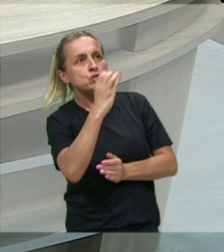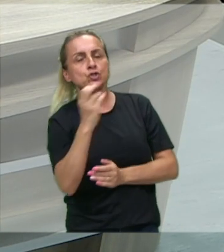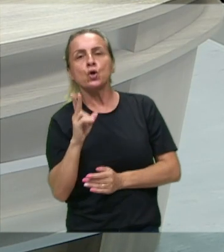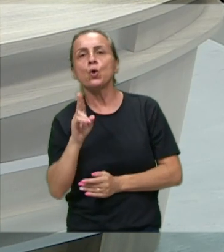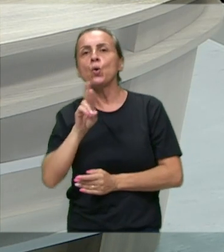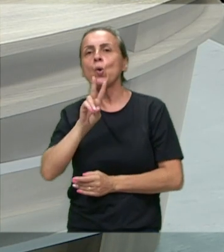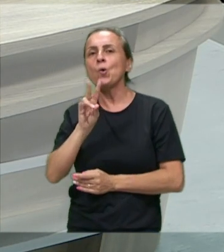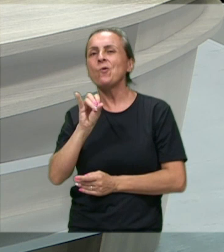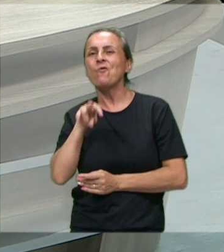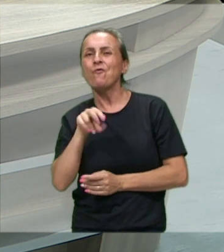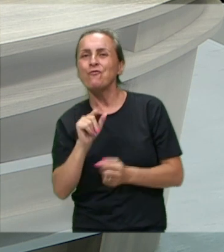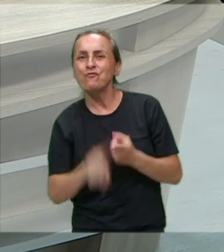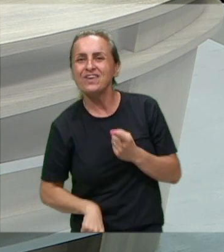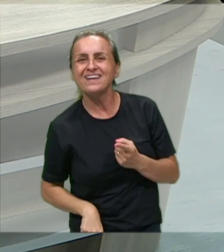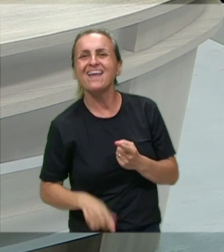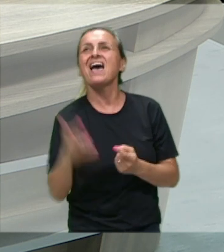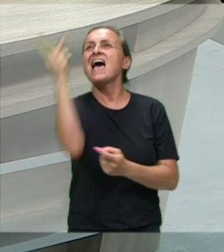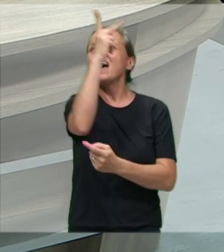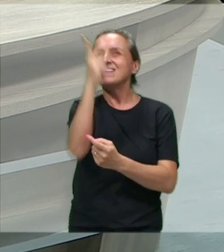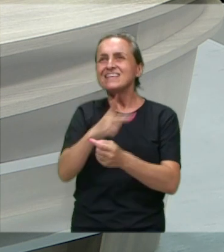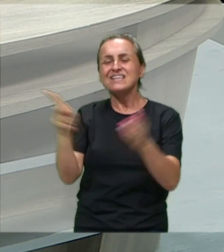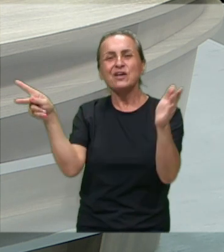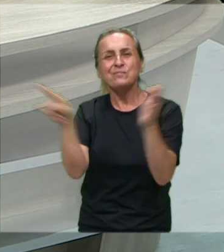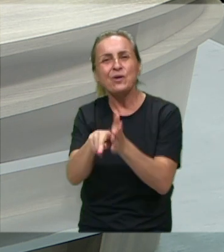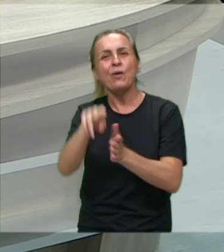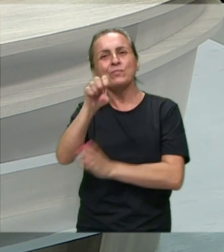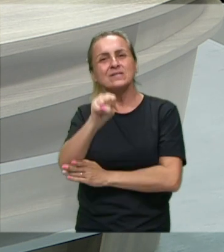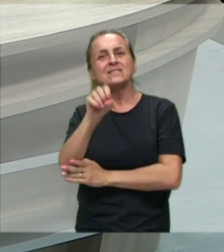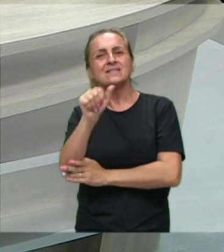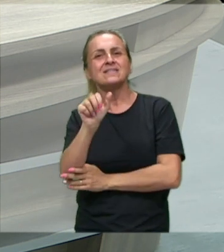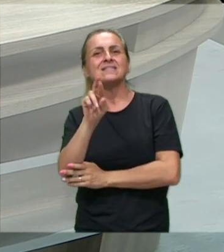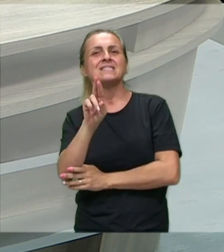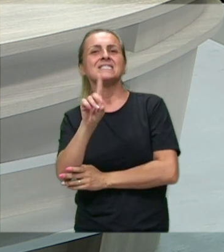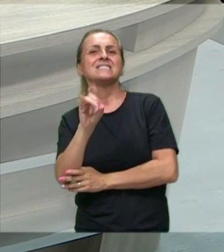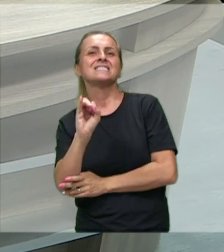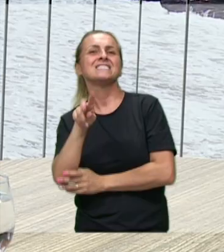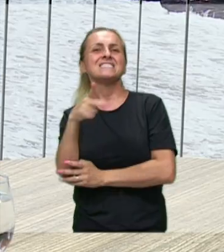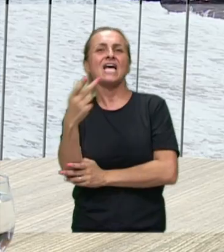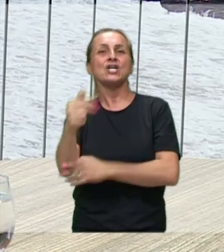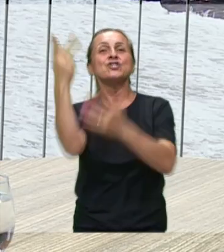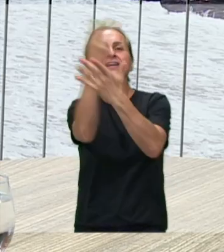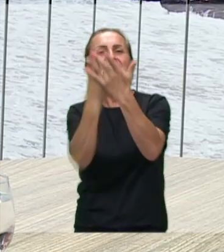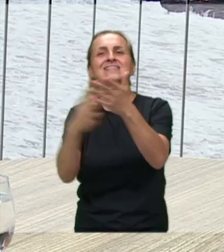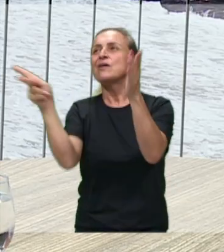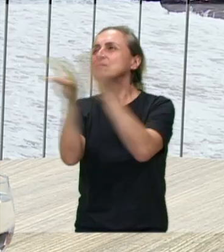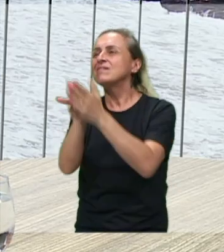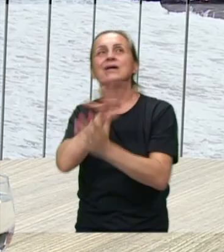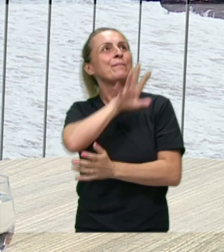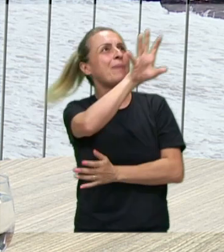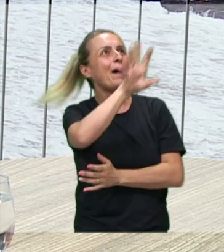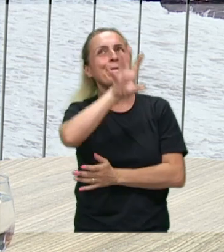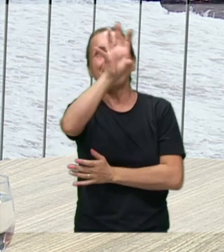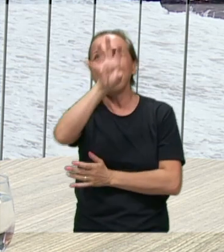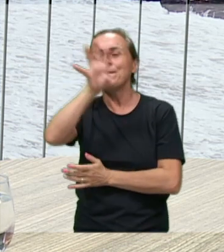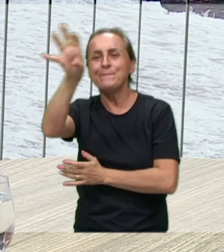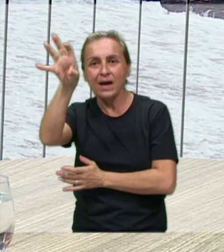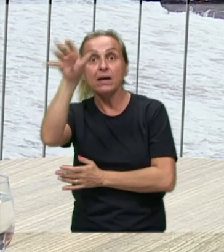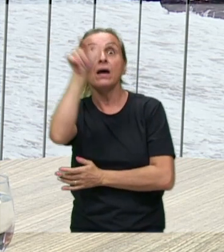de gaiado. Então, para as pessoas sintonizar e comprar essa ideia de quando for no mercado,